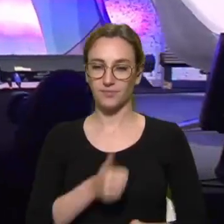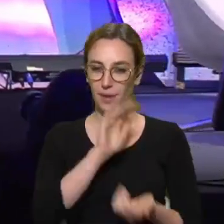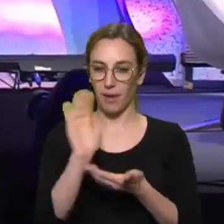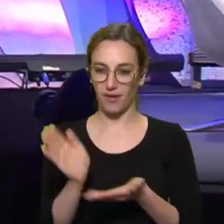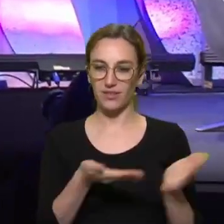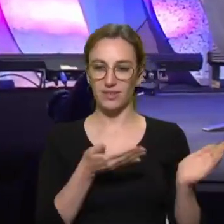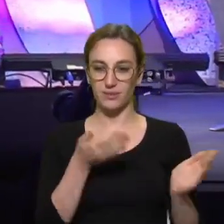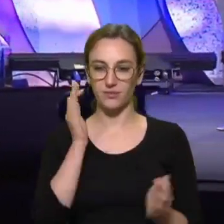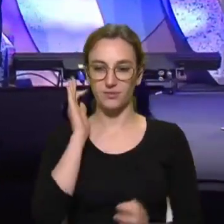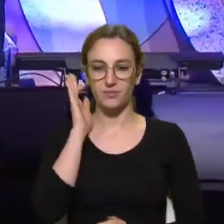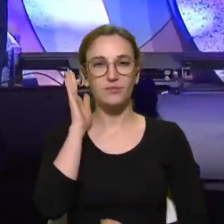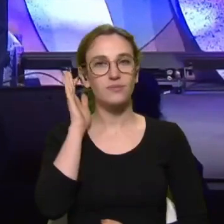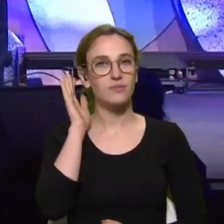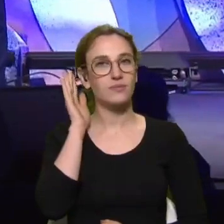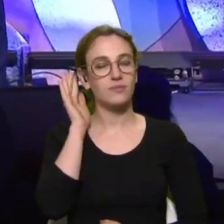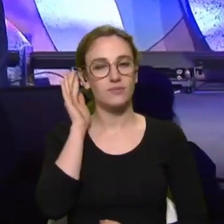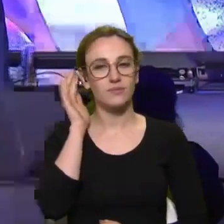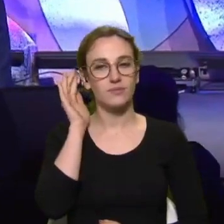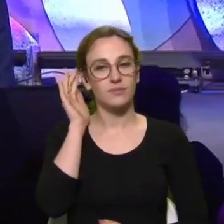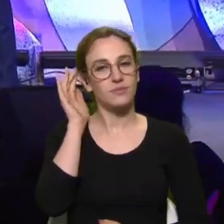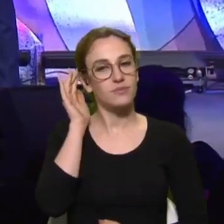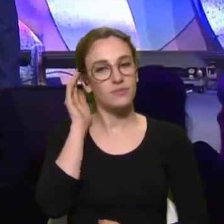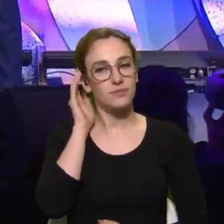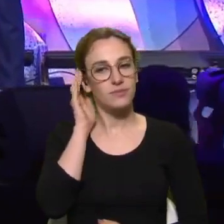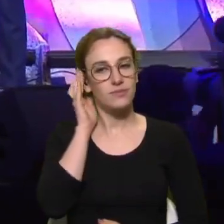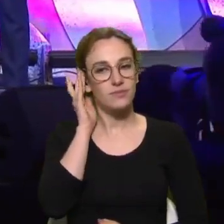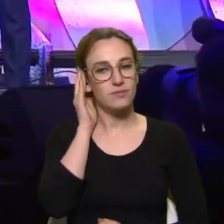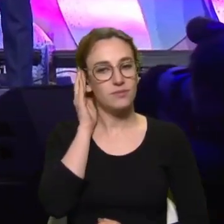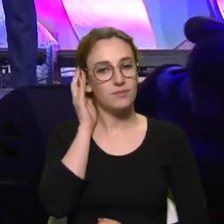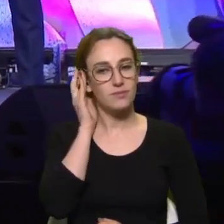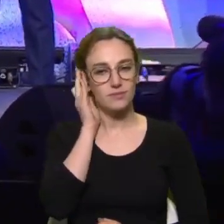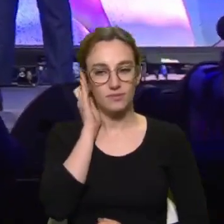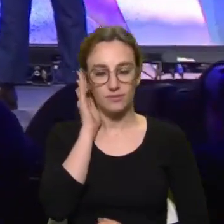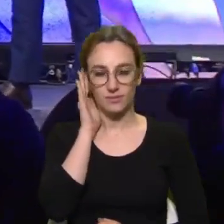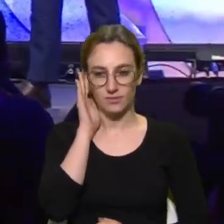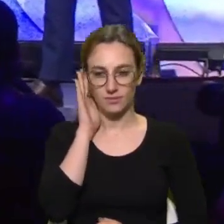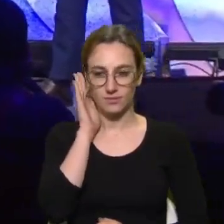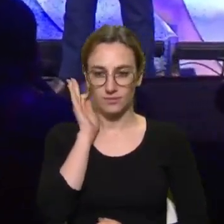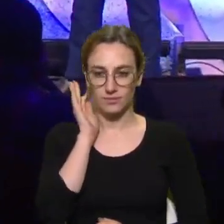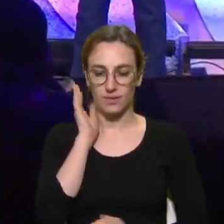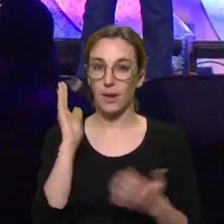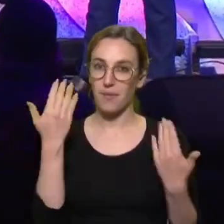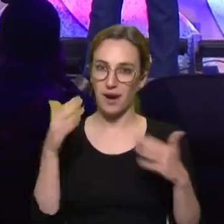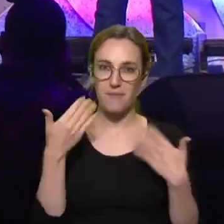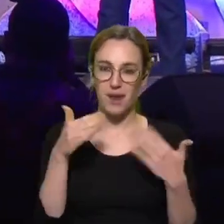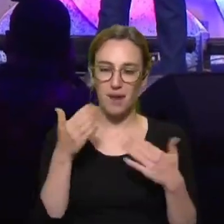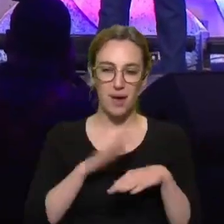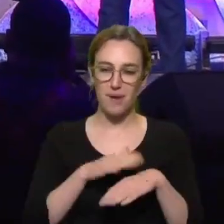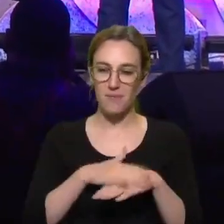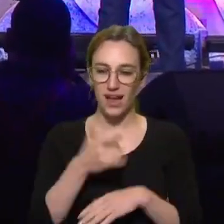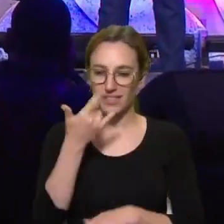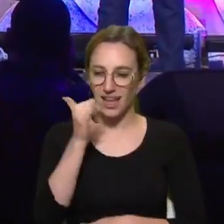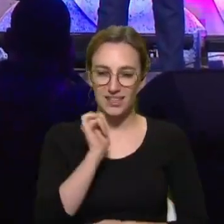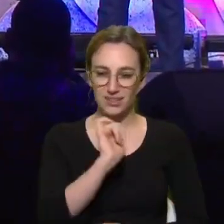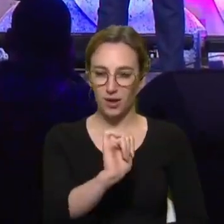Bem-vindo, Sérgio. Sérgio, parabéns. Obrigado. Parabéns pela sua iniciativa.